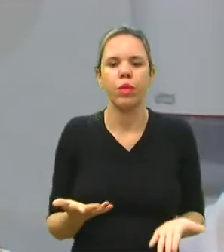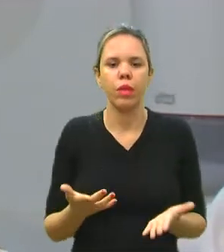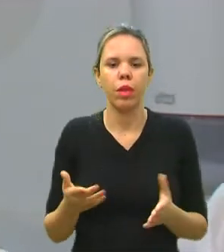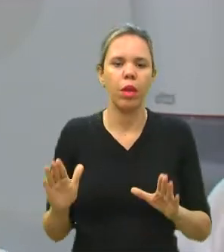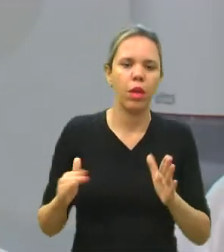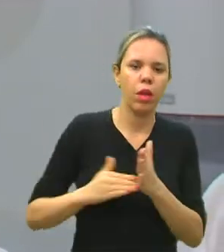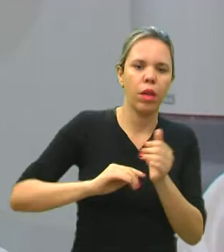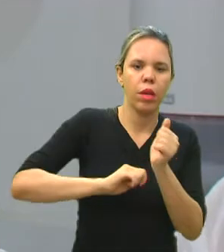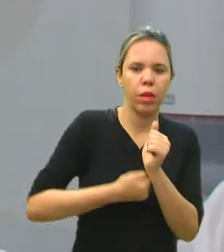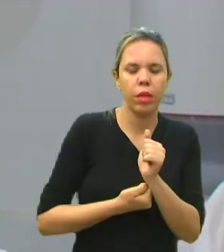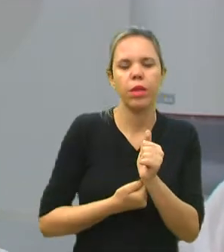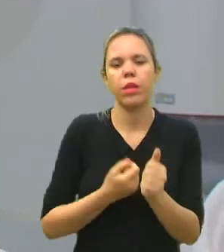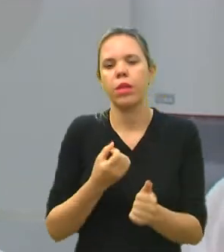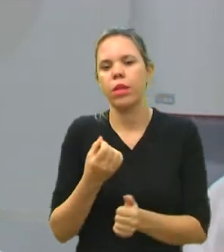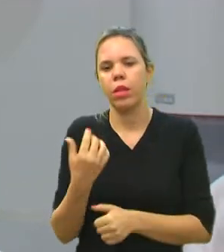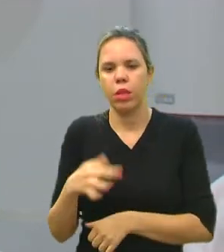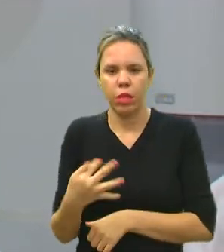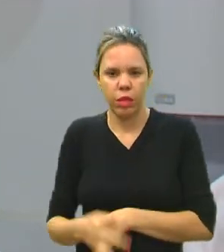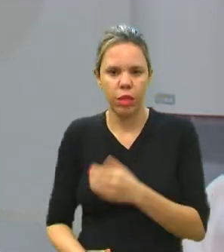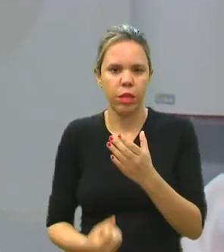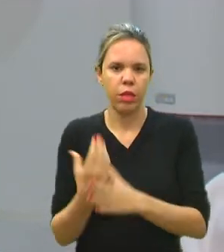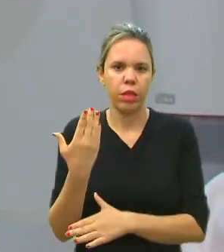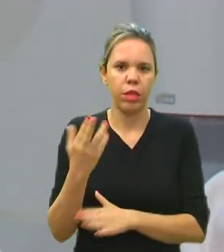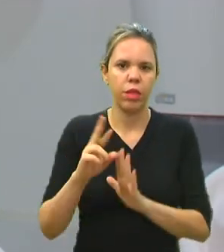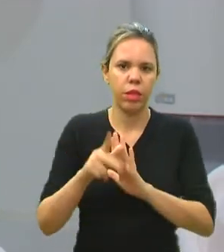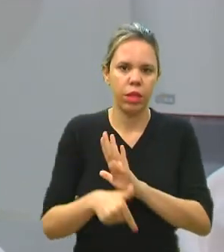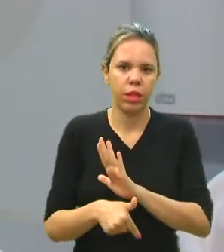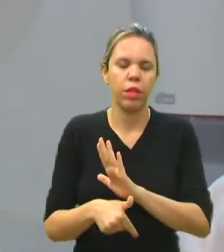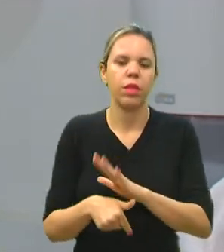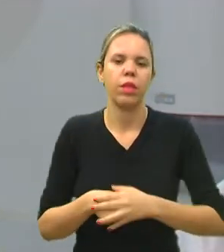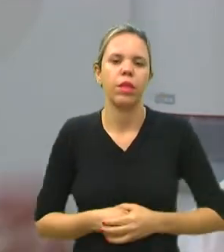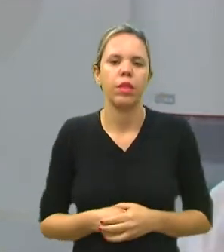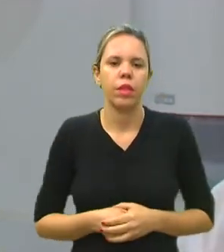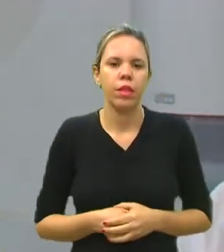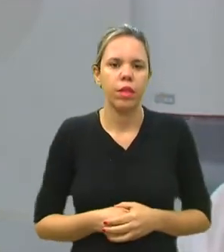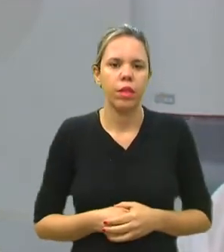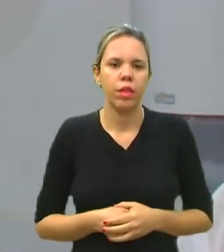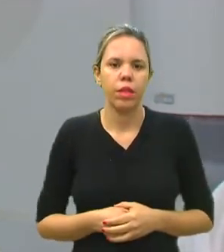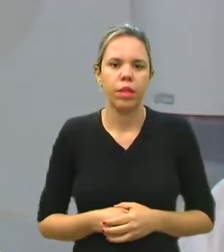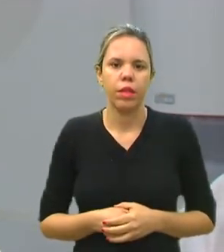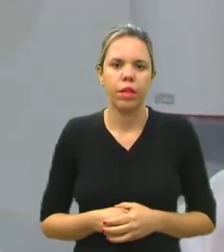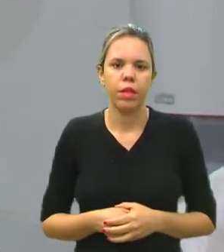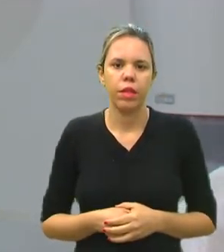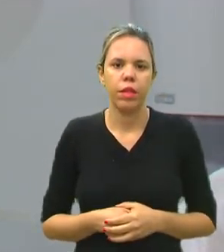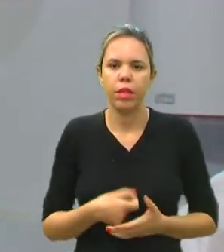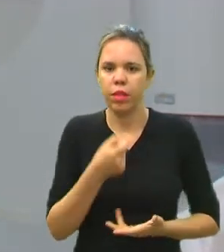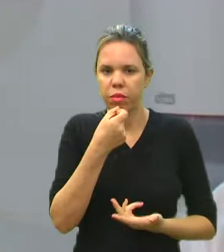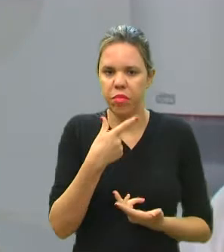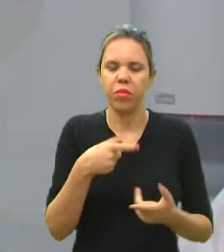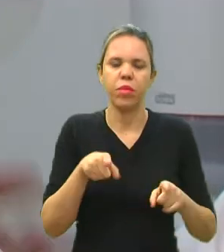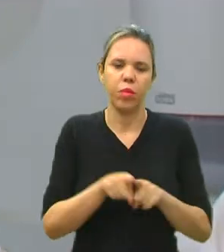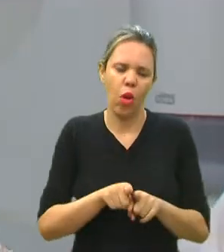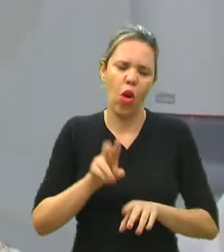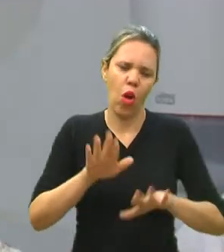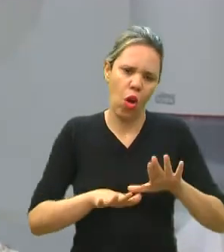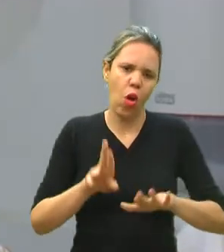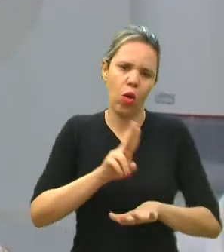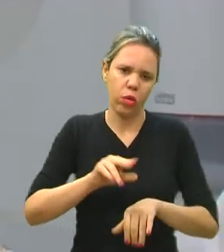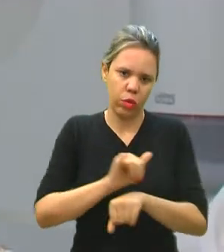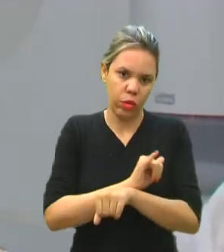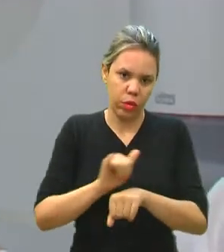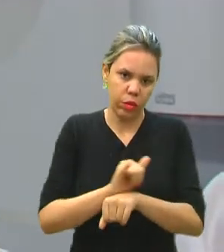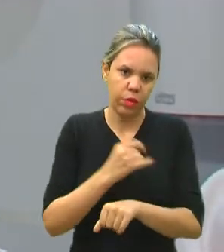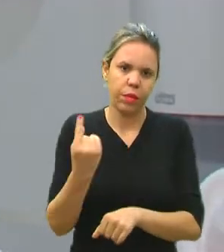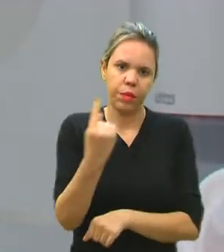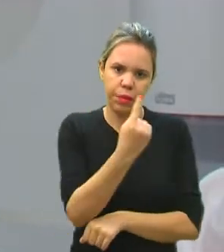é um anti-inflamatório, ela vai bloquear a via da dor. A dor acontece por várias vias e várias medicações